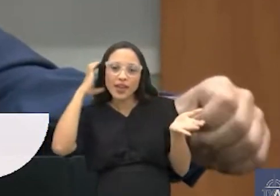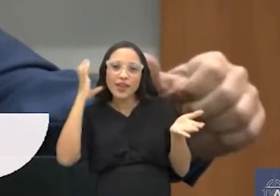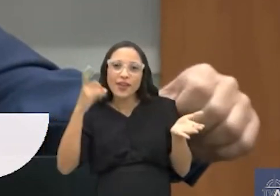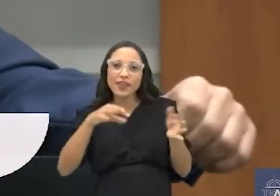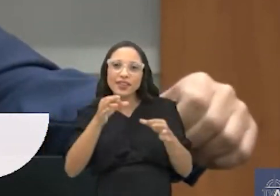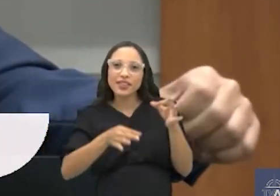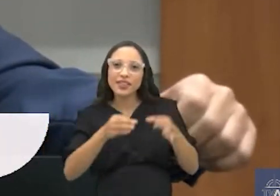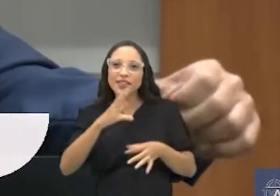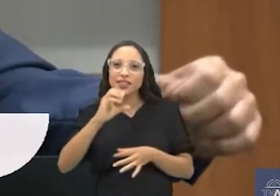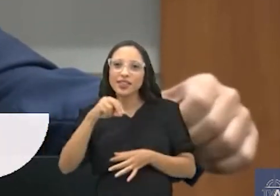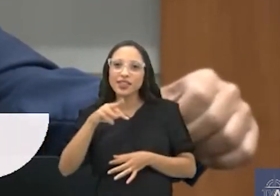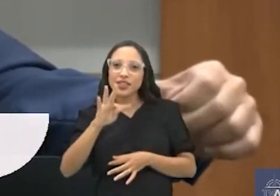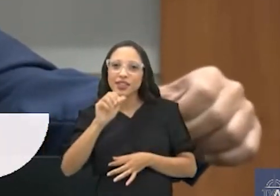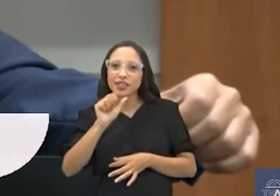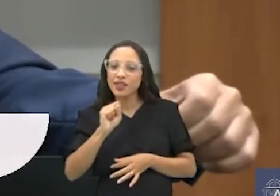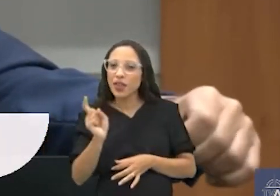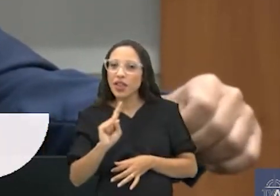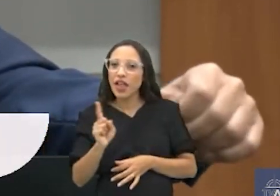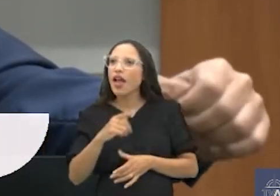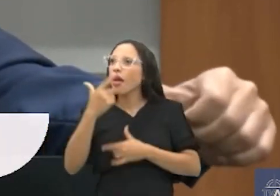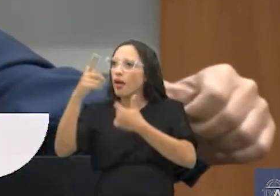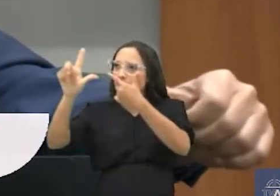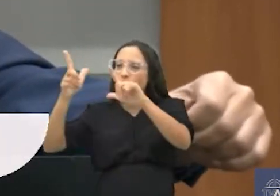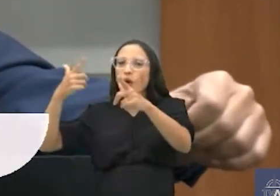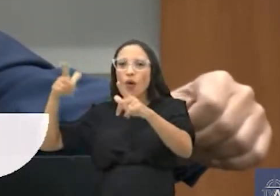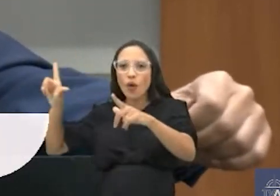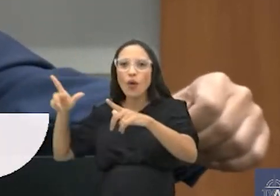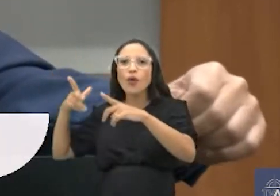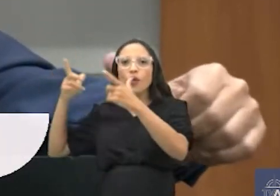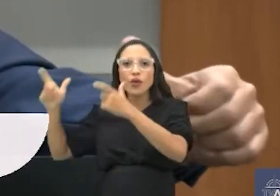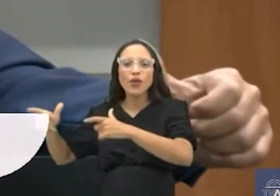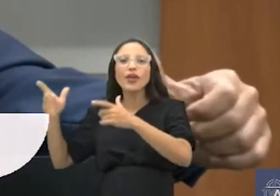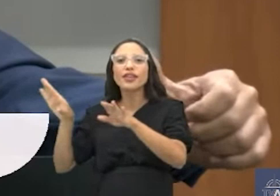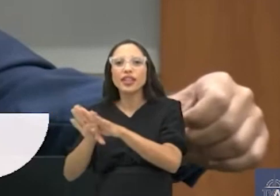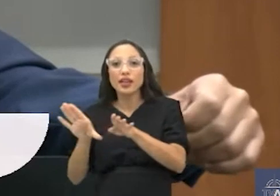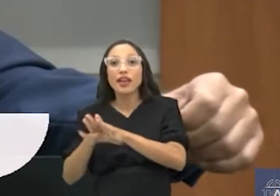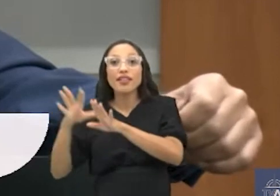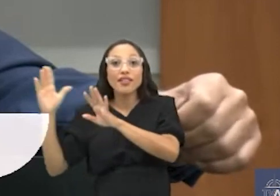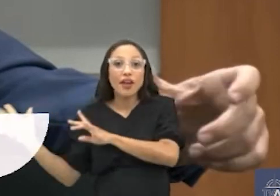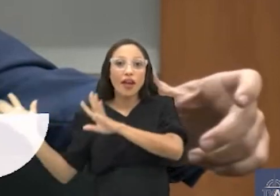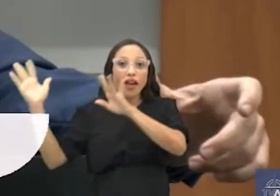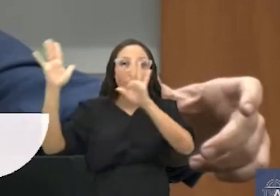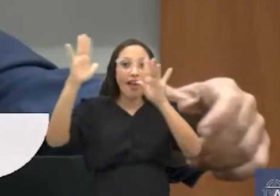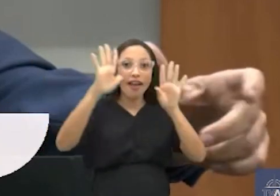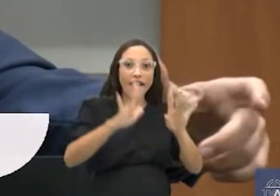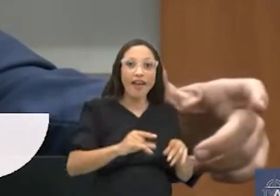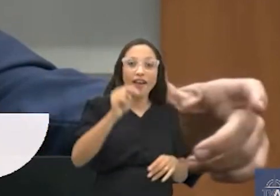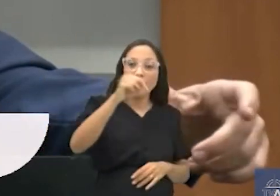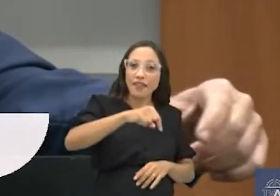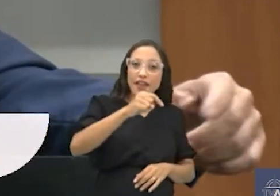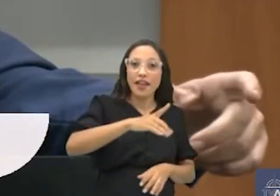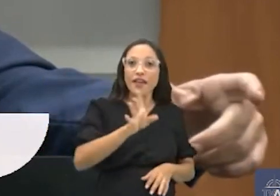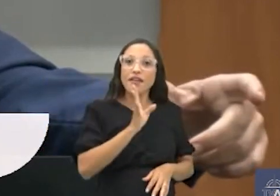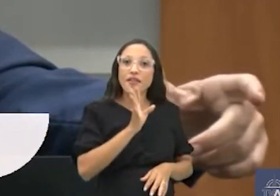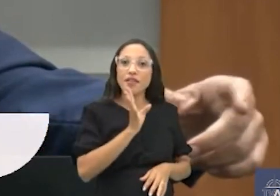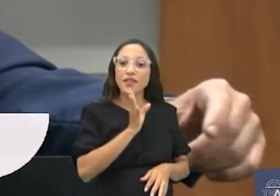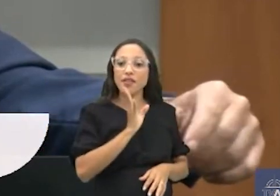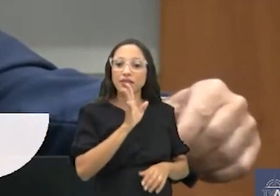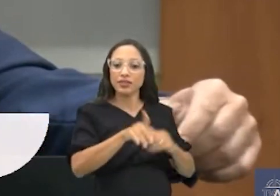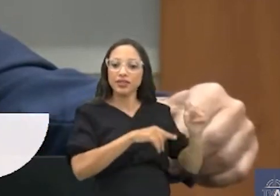para entender o que que é feito aqui pelo tribunal de contas que deixou de ser uma coisa punitiva apenas